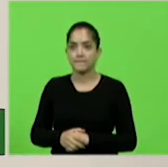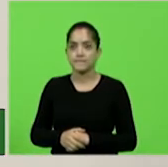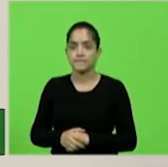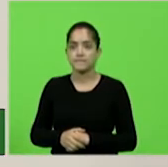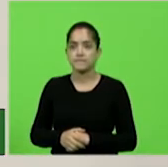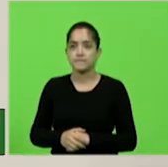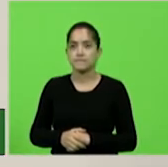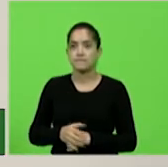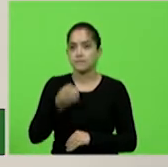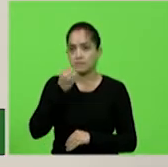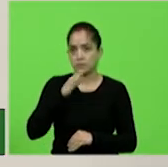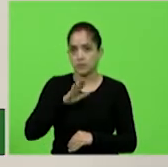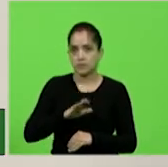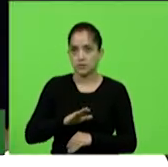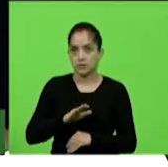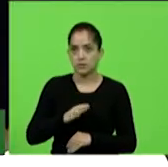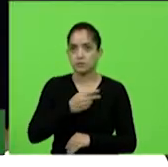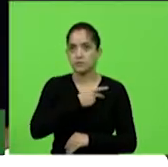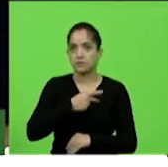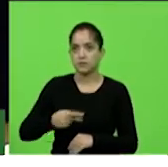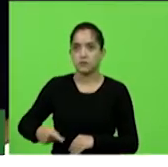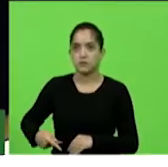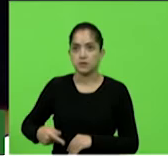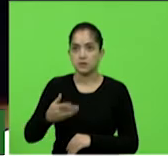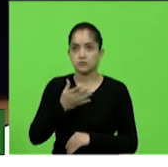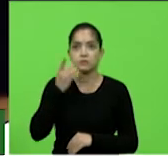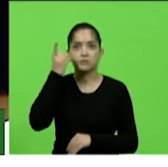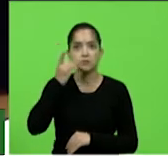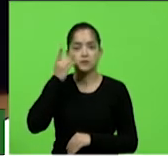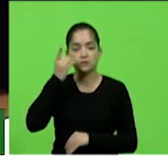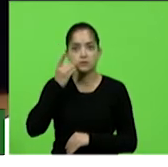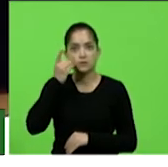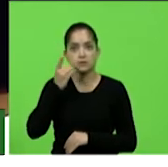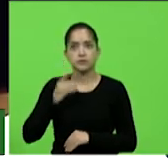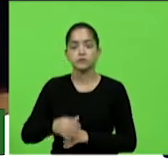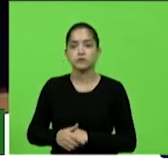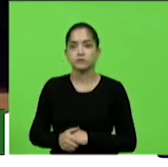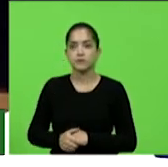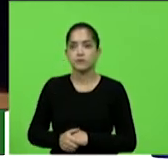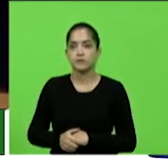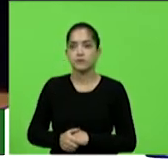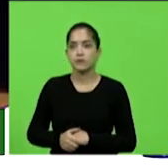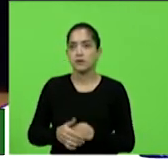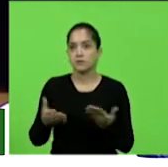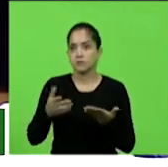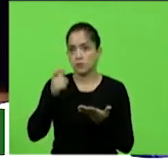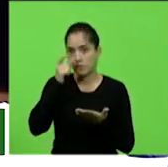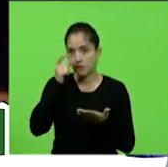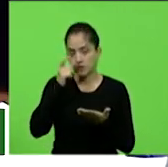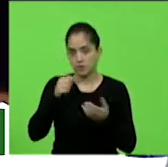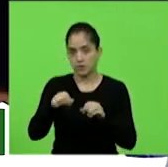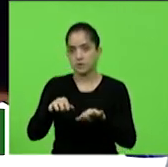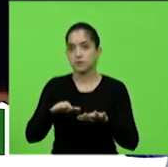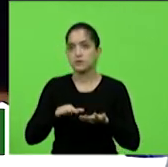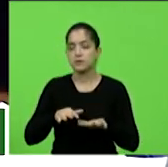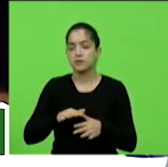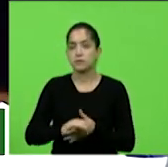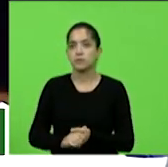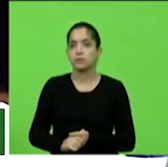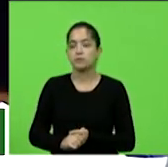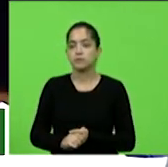Boa tarde, senhores deputados. Boa tarde, senhoras deputadas que nos acompanham.